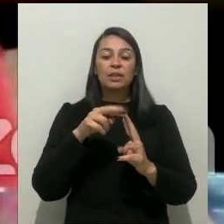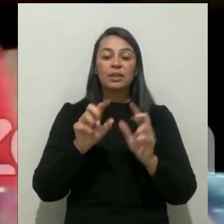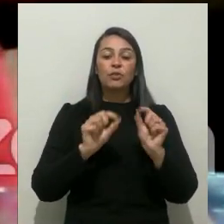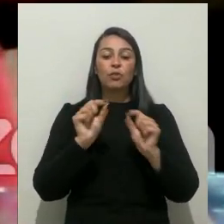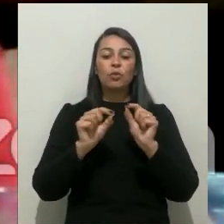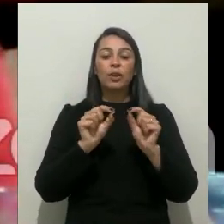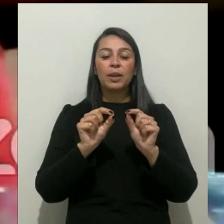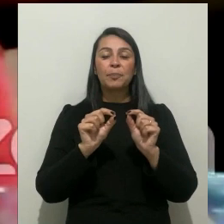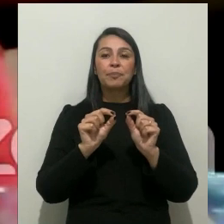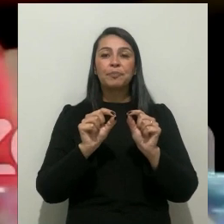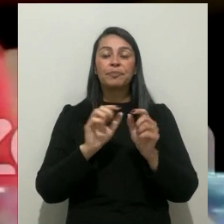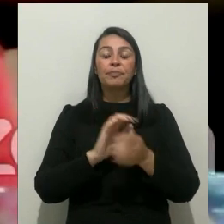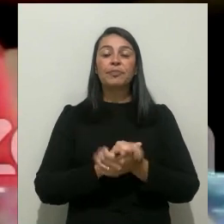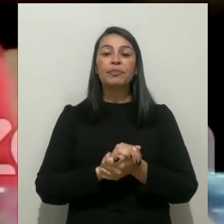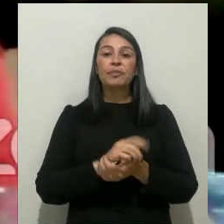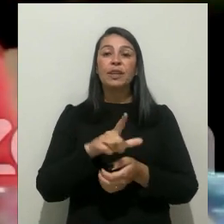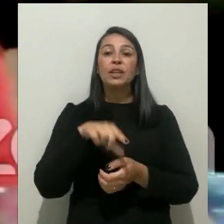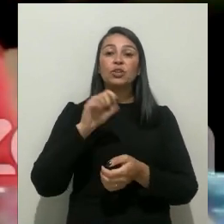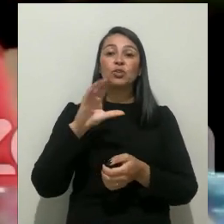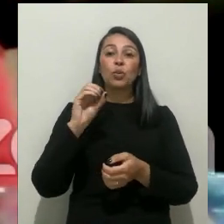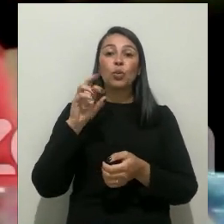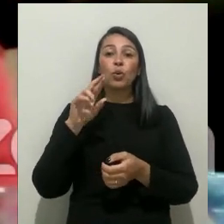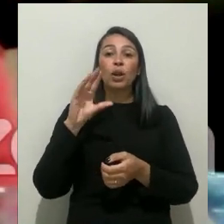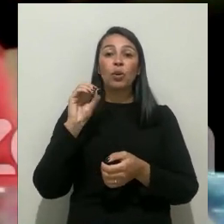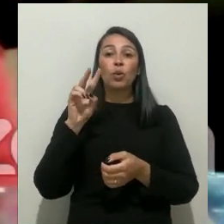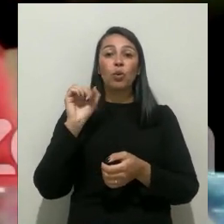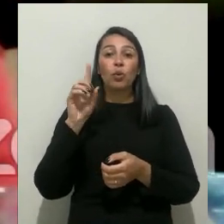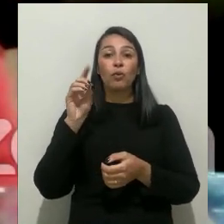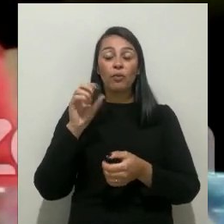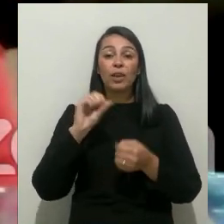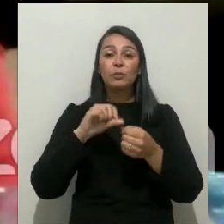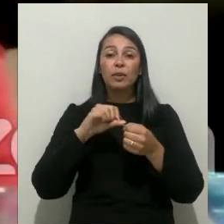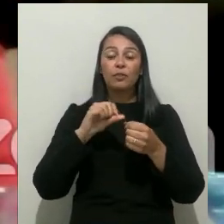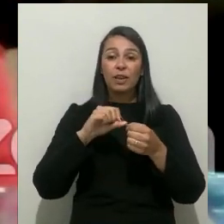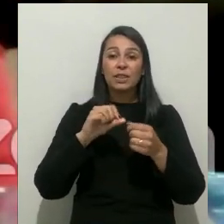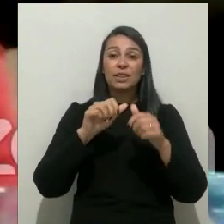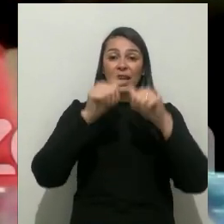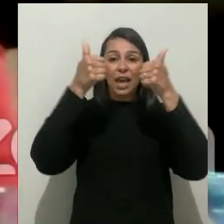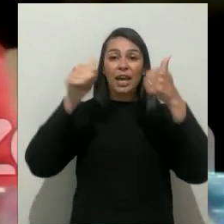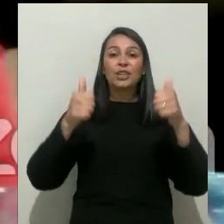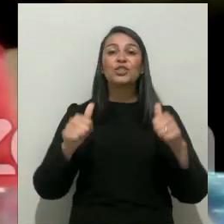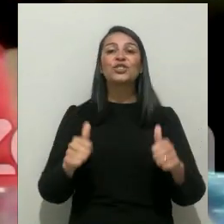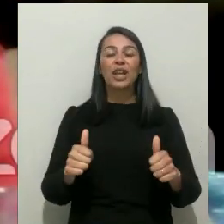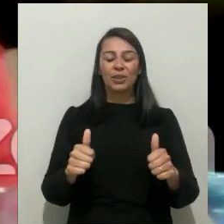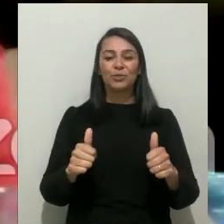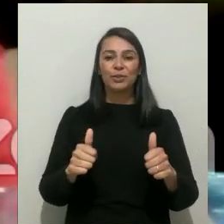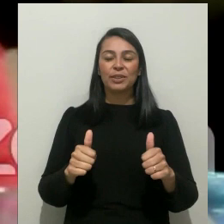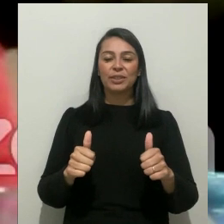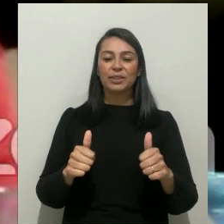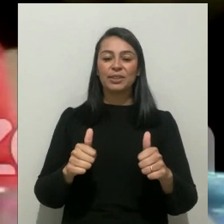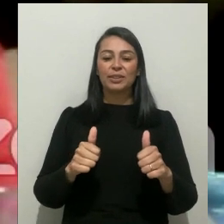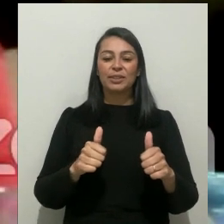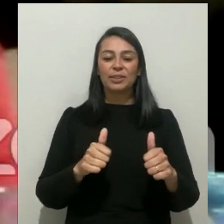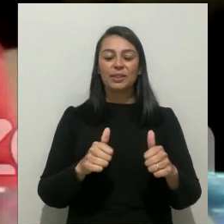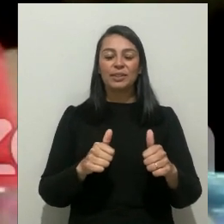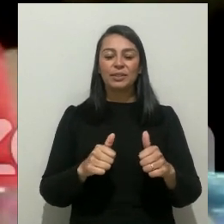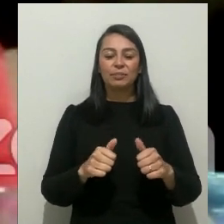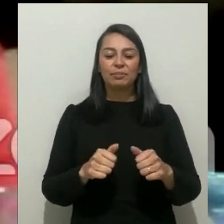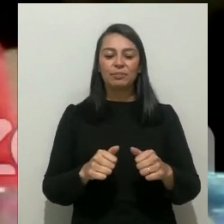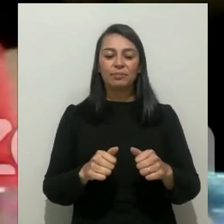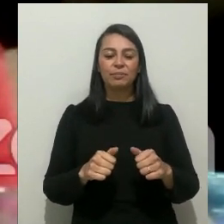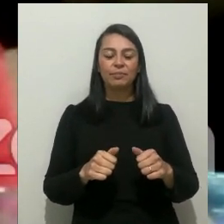Corcovado para a implantação da estátua, que aí muda de figura toda a questão de uma leitura vertical da cidade. E de uma forma